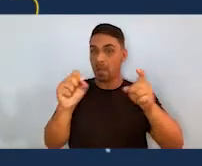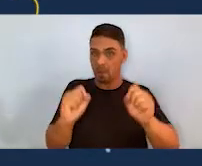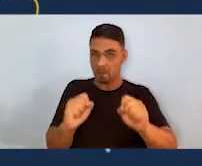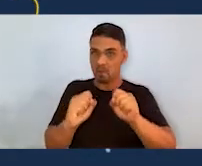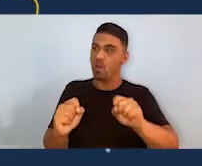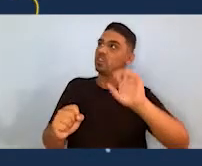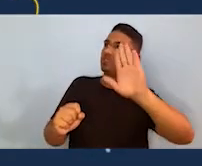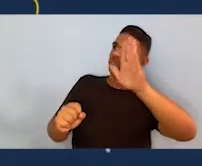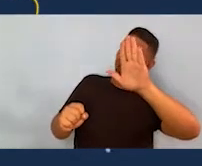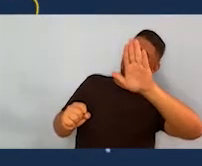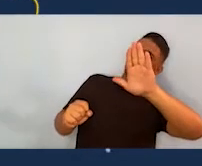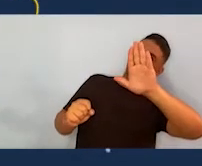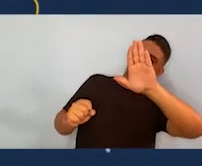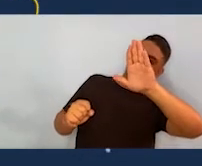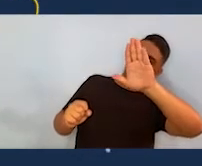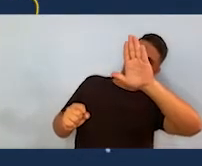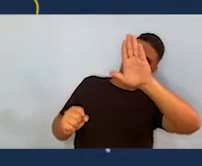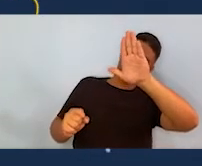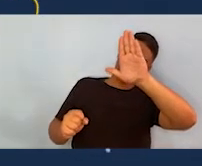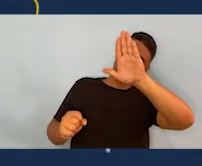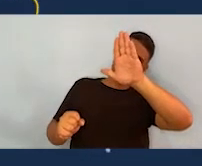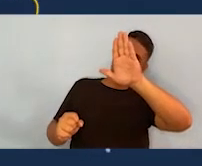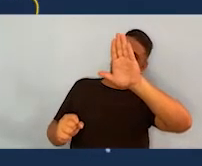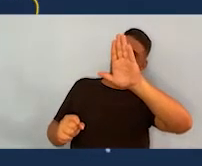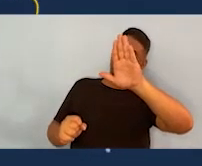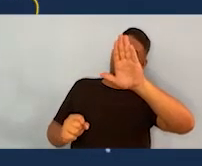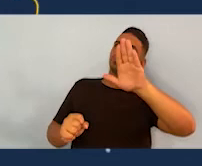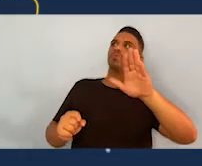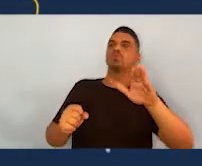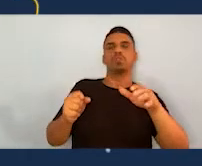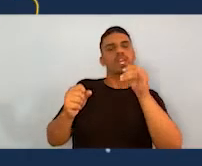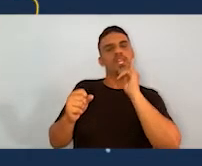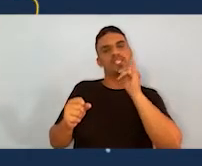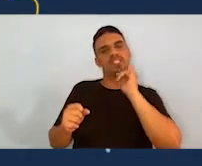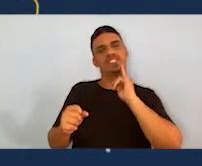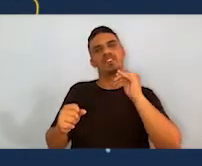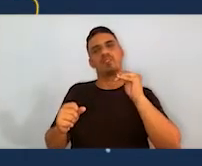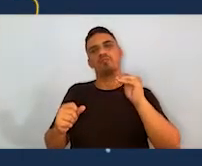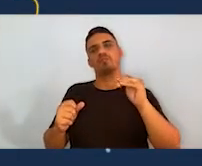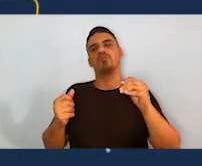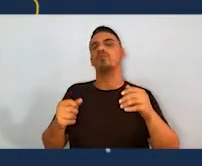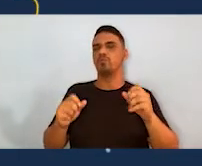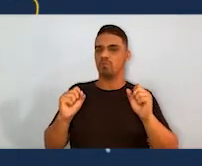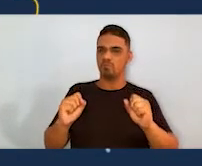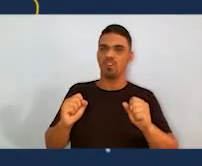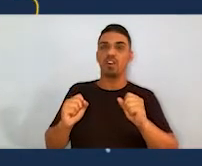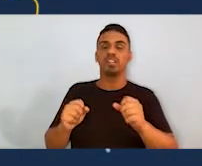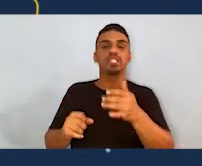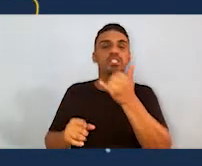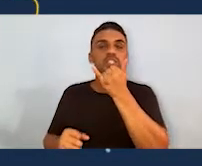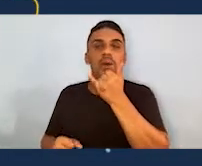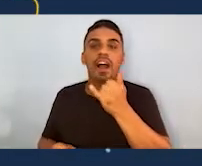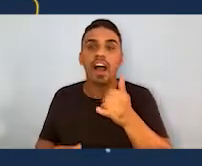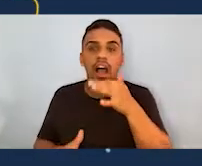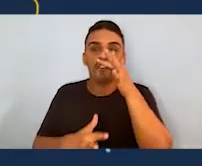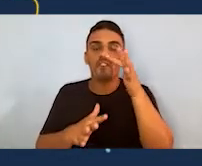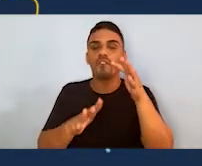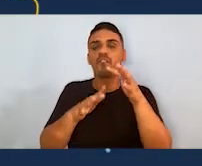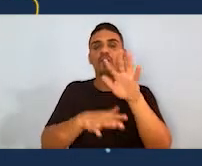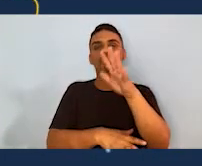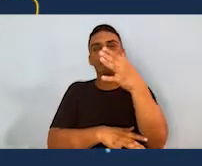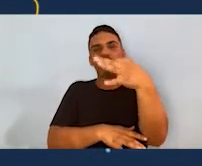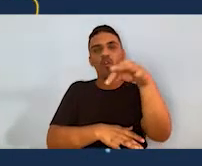porque a maçãzinha está indo para cima, então a folhinha mexe também para cima.